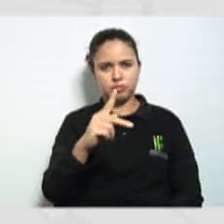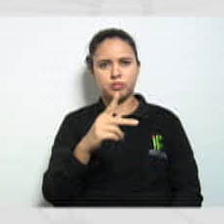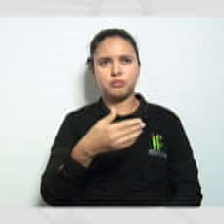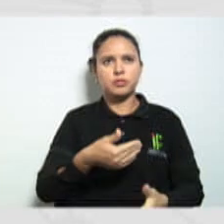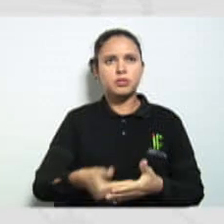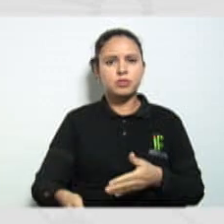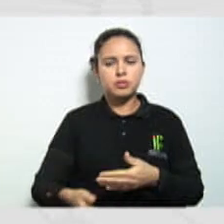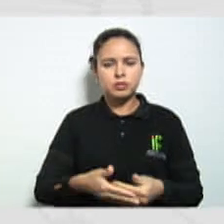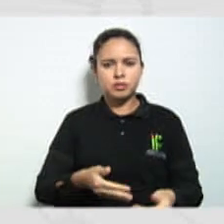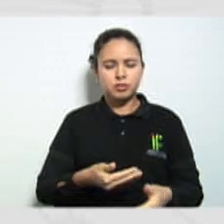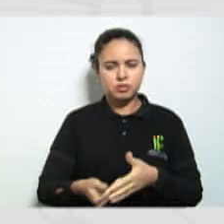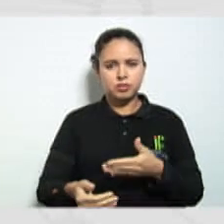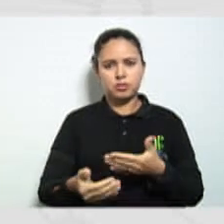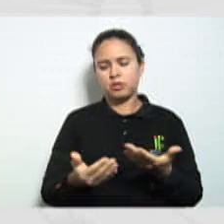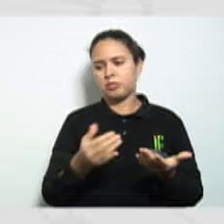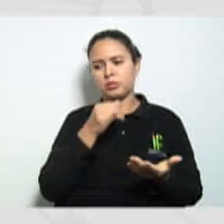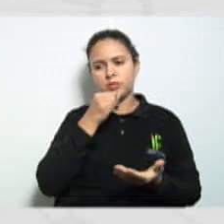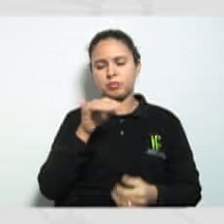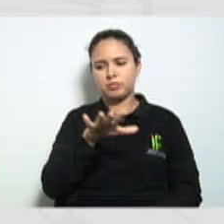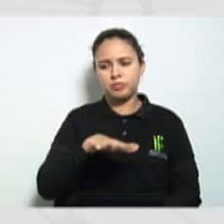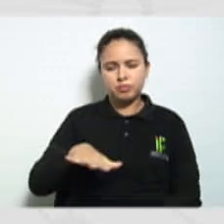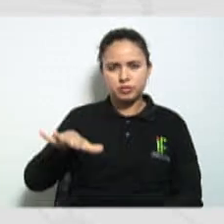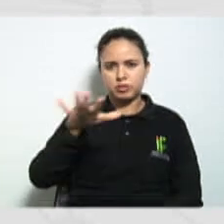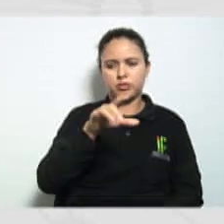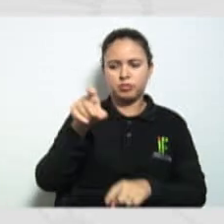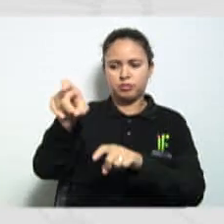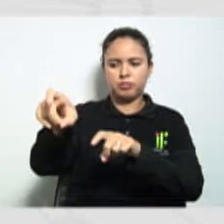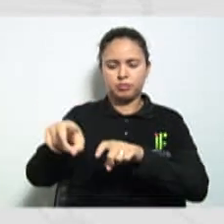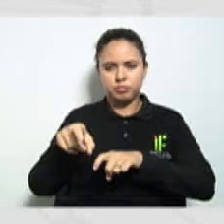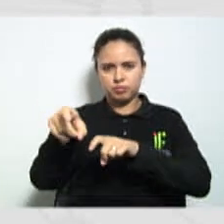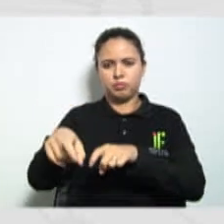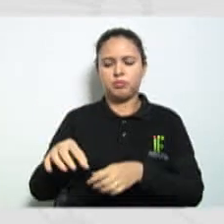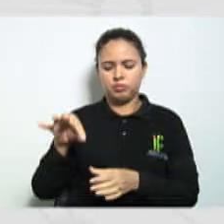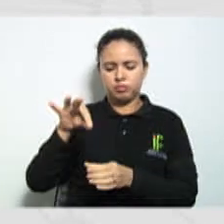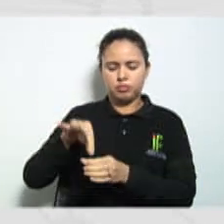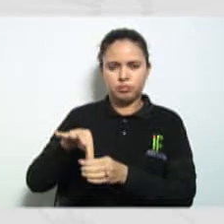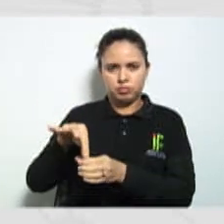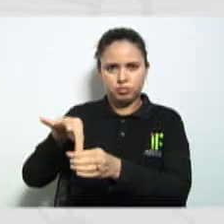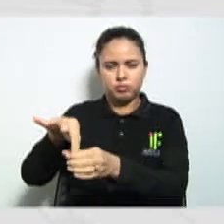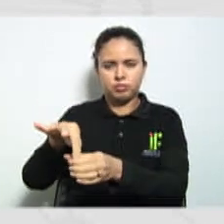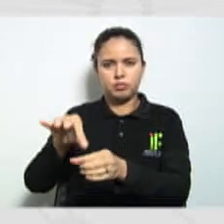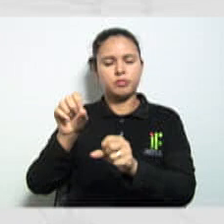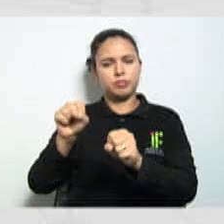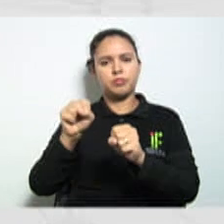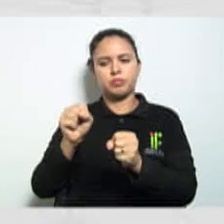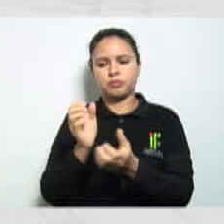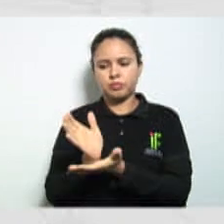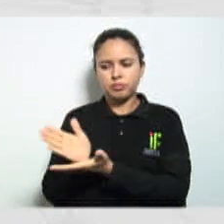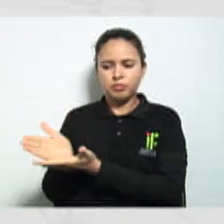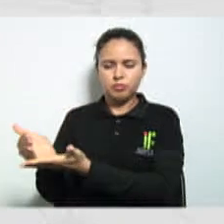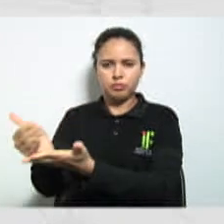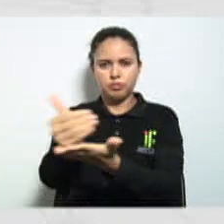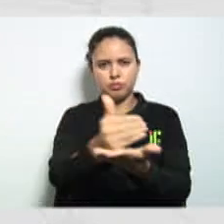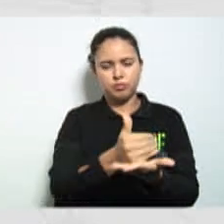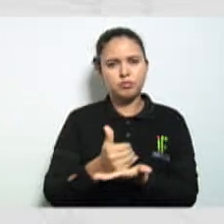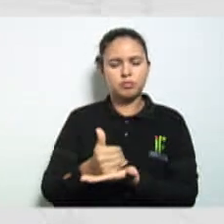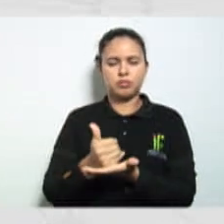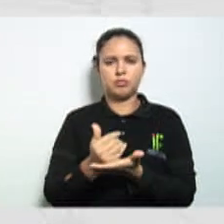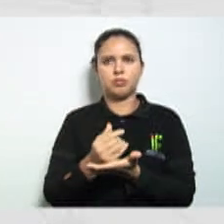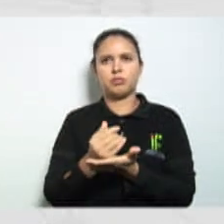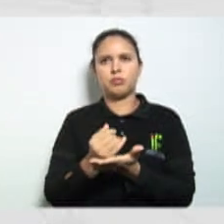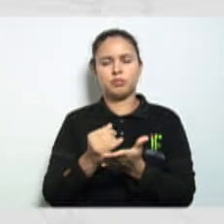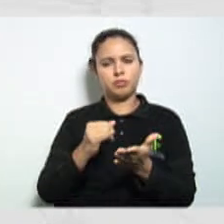ramo agropecuário recolha o imposto de renda